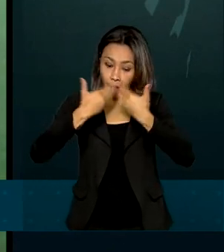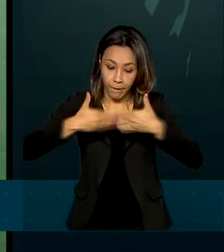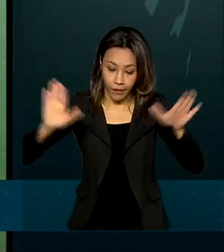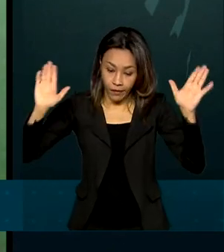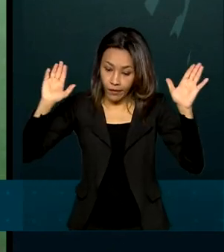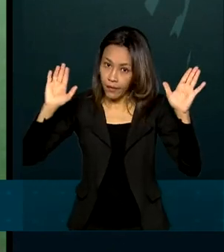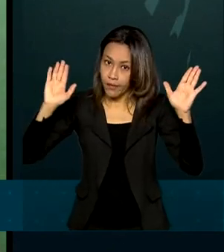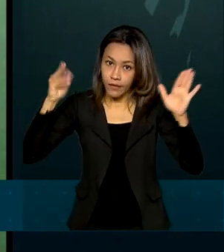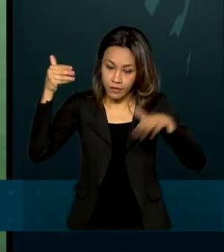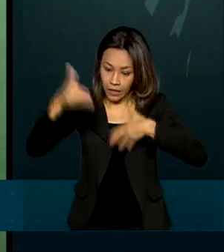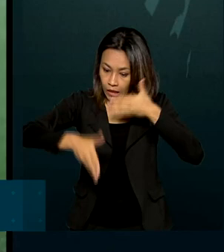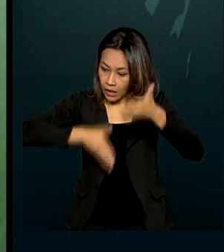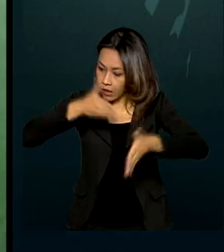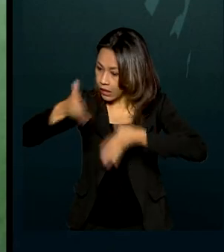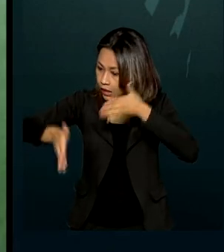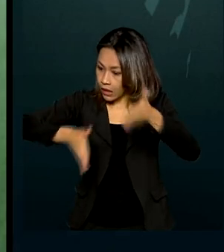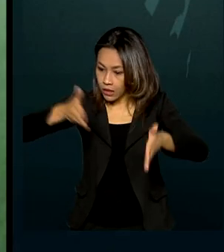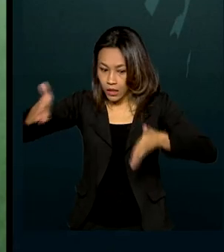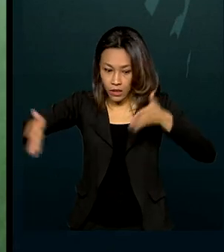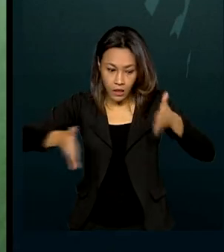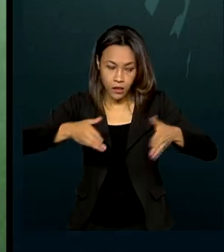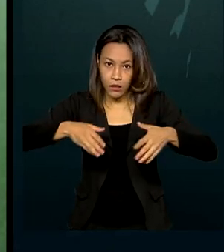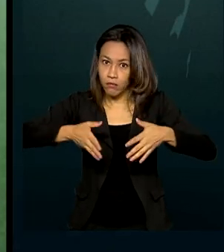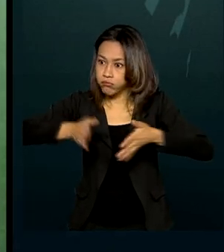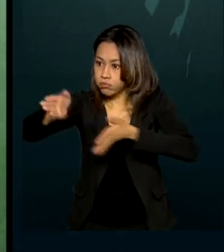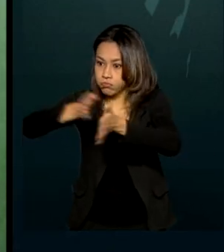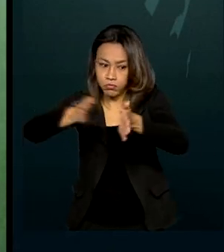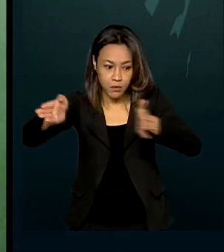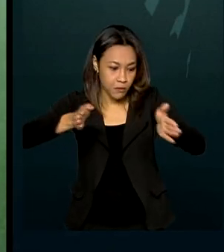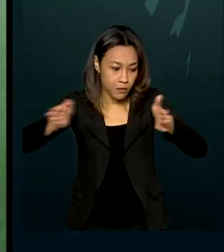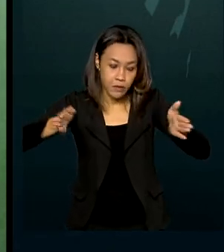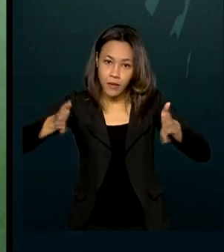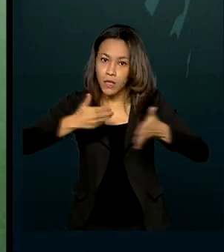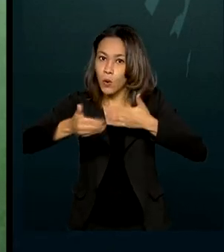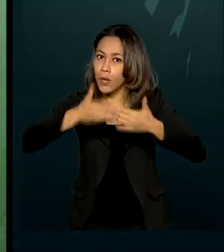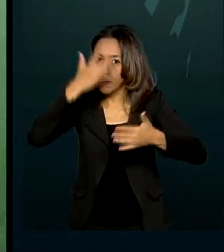você entra e vai para onde você quiser e deixa qualquer pessoa entrar na sua casa.